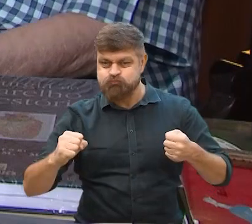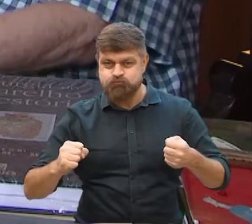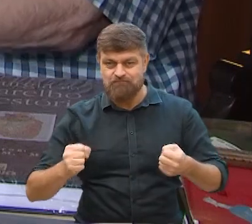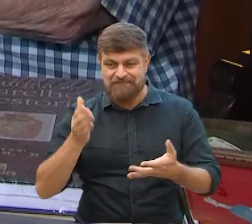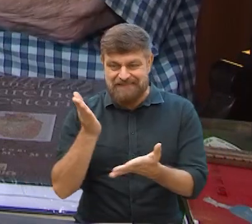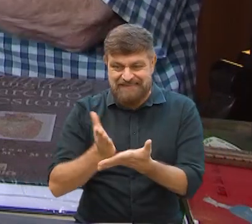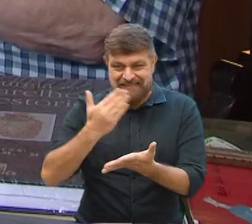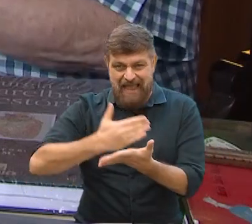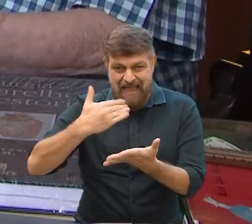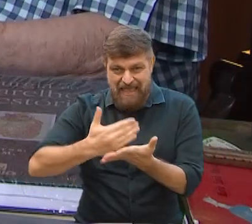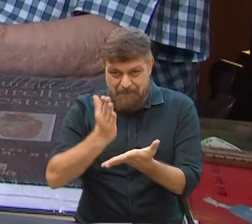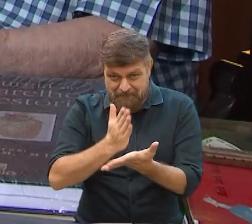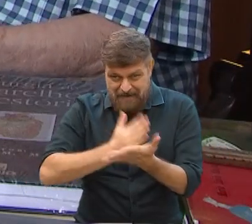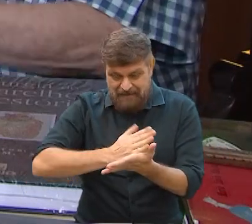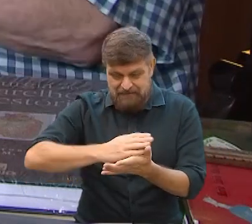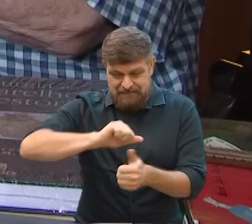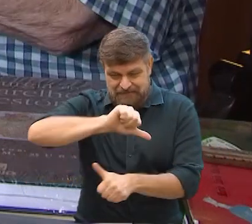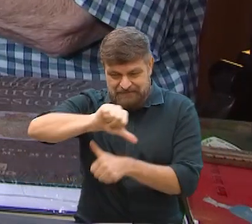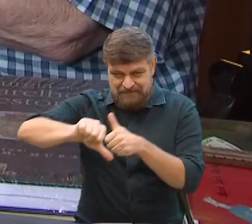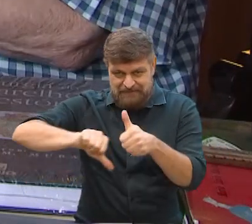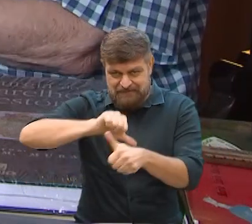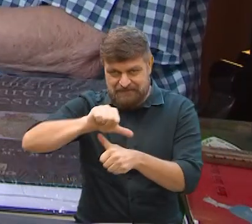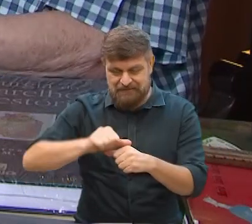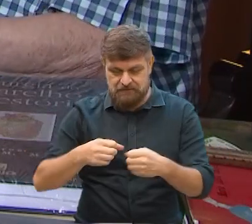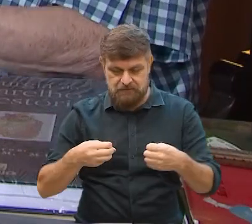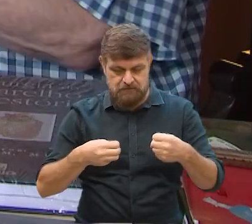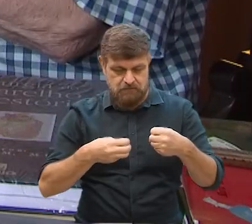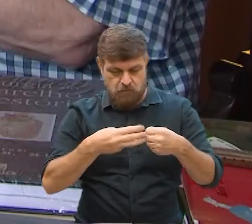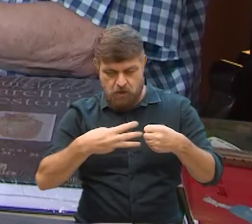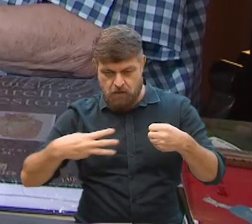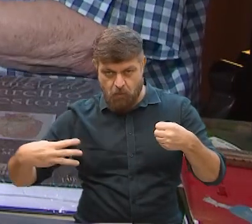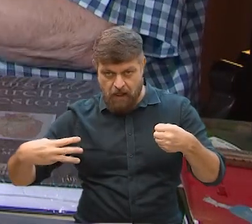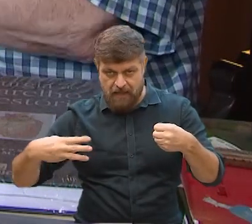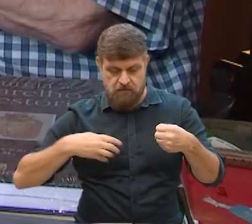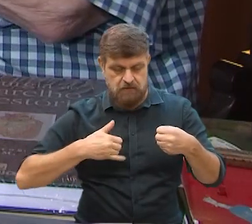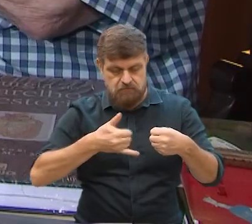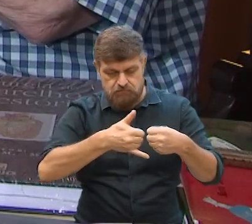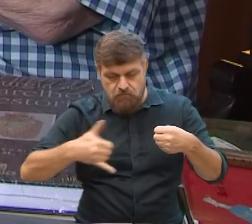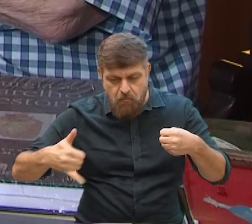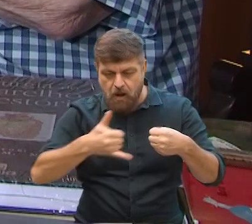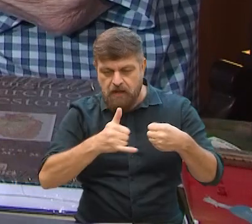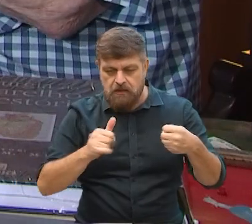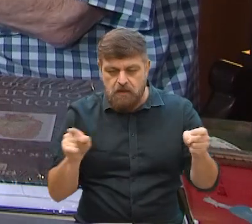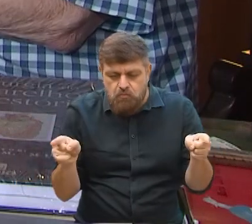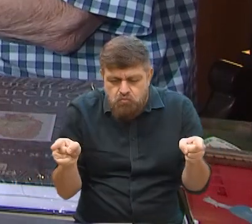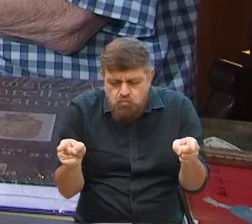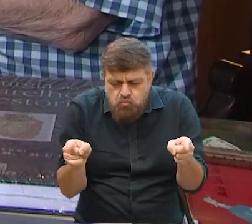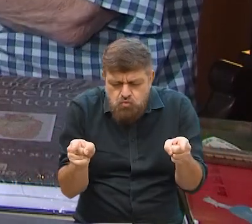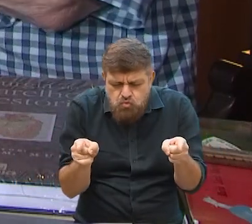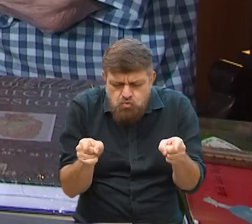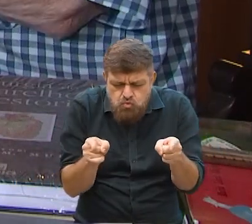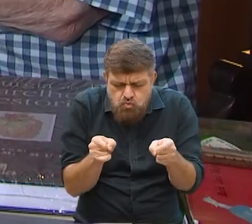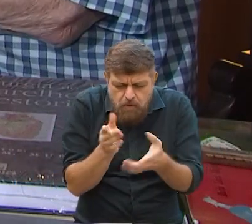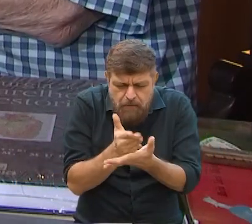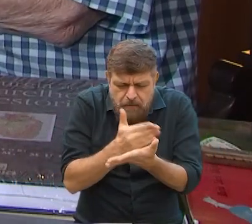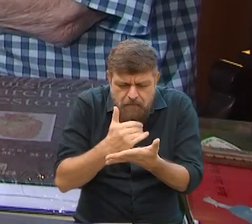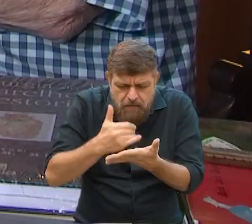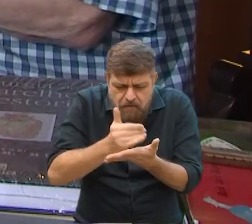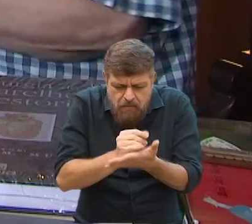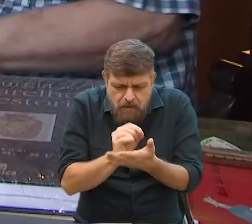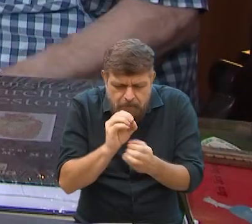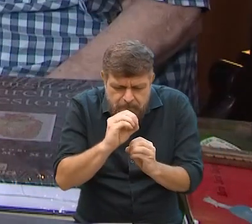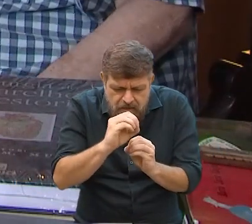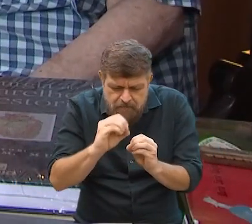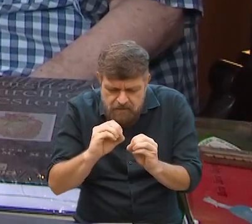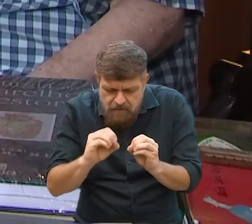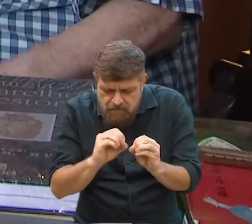ser transformadas em moléculas menores, um tamanho menor, vamos dizer assim, para